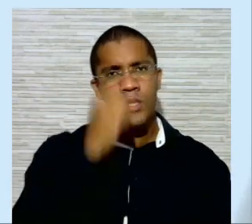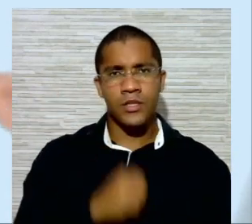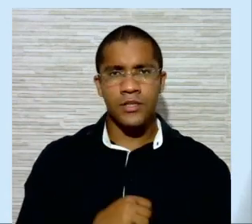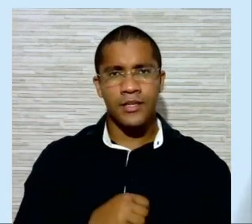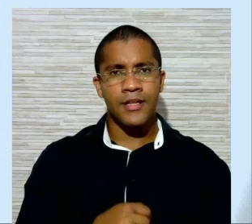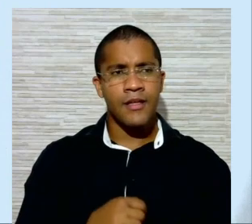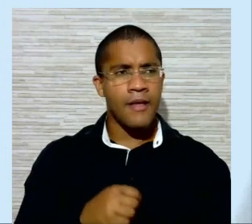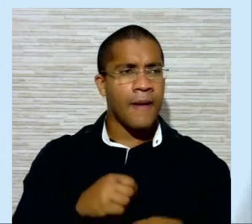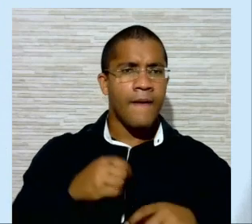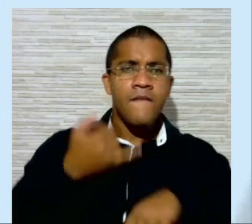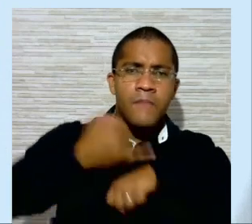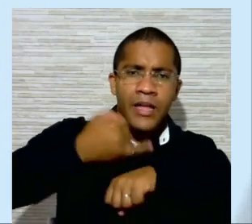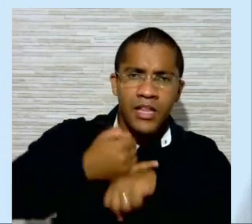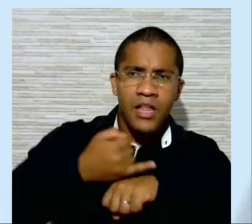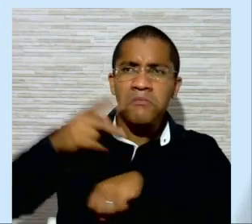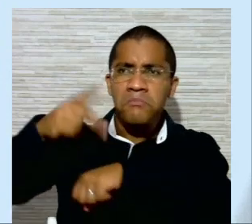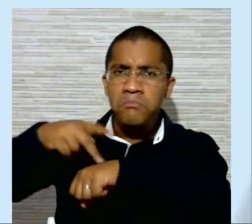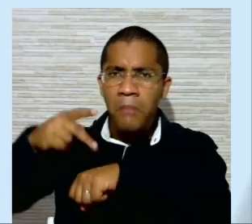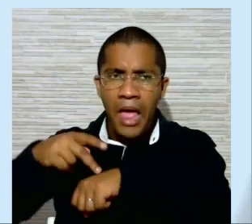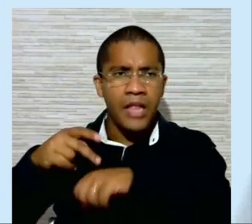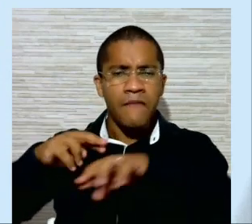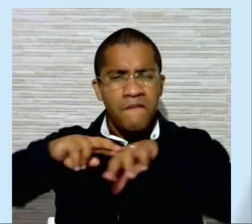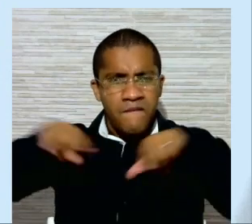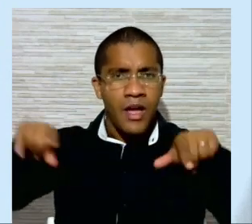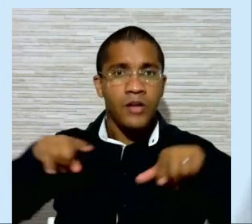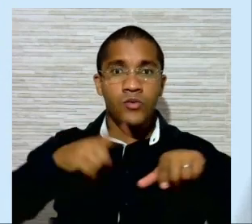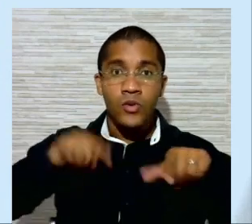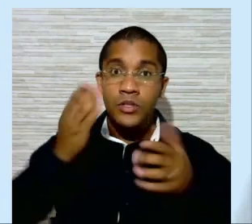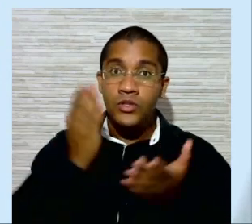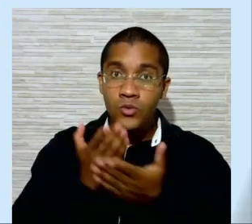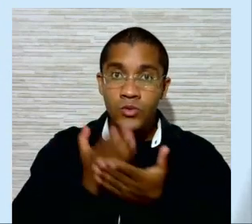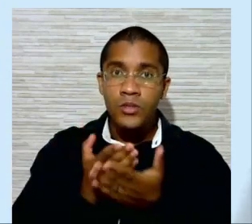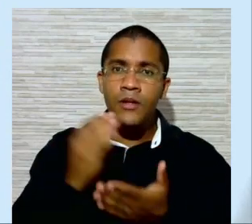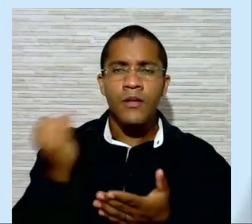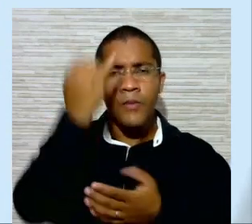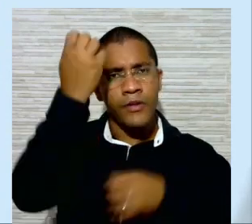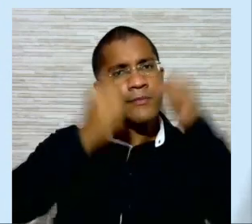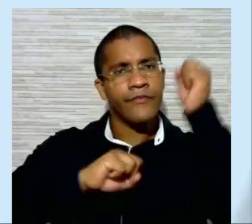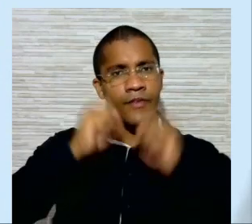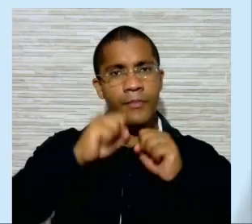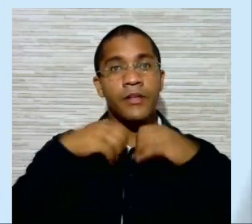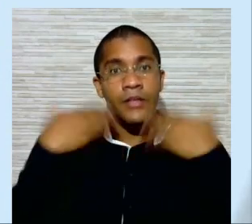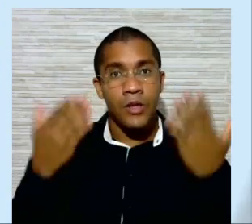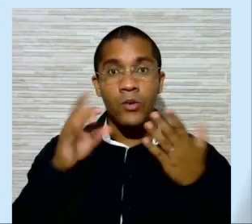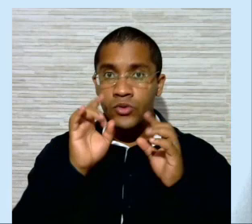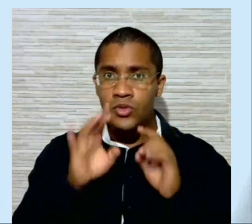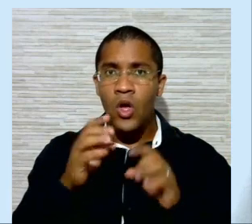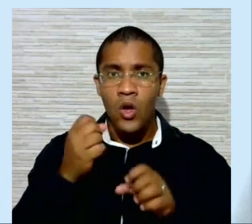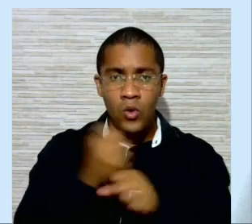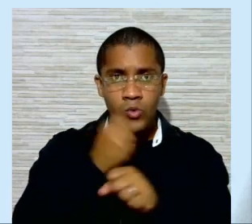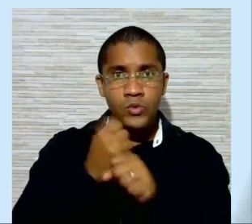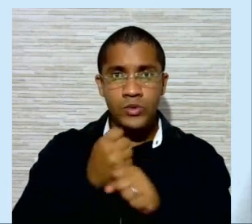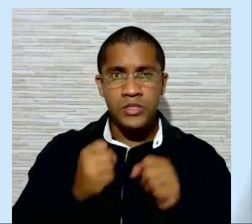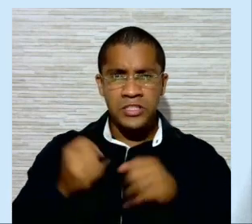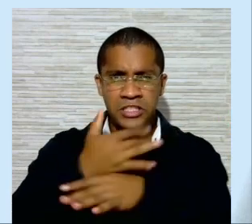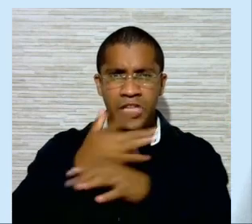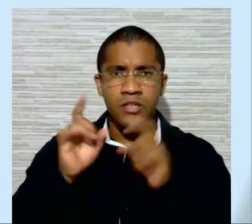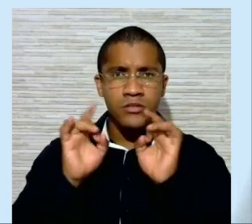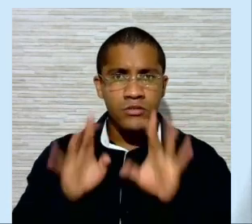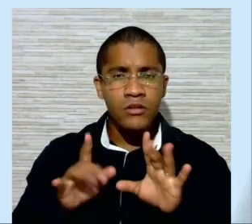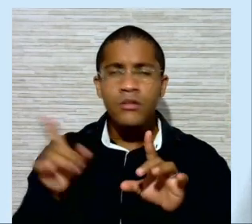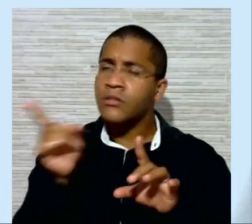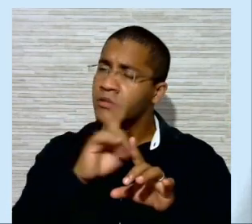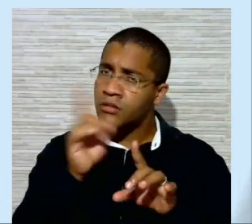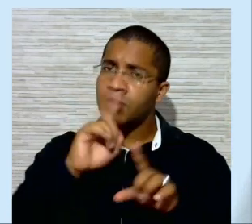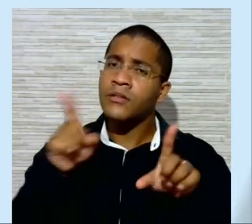O metal, as pedras que a gente estudou, então tudo isso é importante para a indústria. Então, gente, não construímos só cidades não, tá?